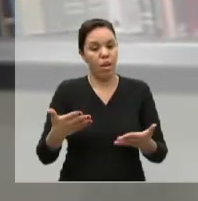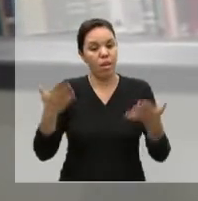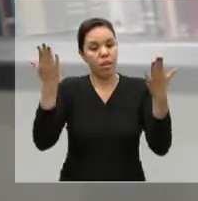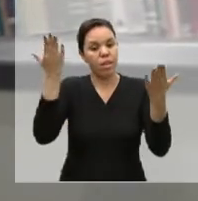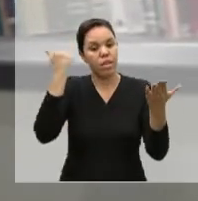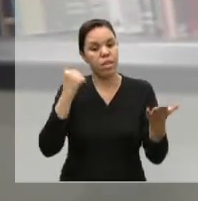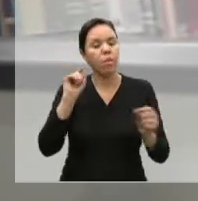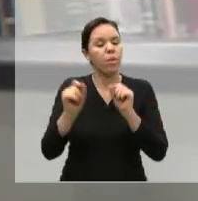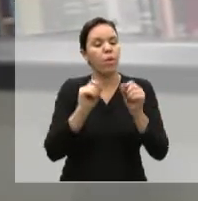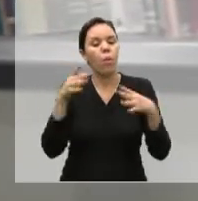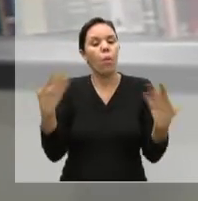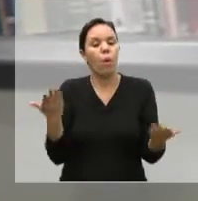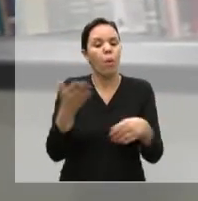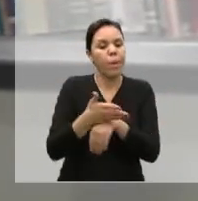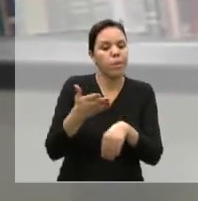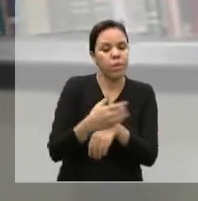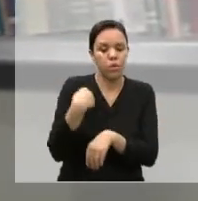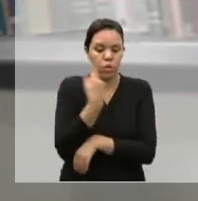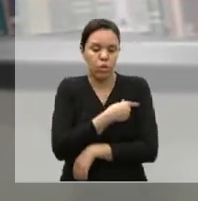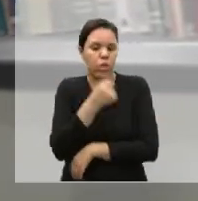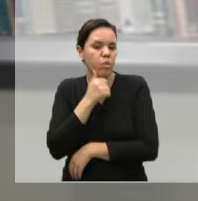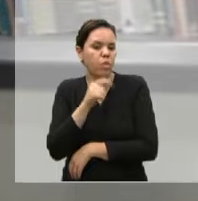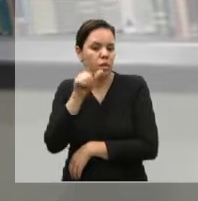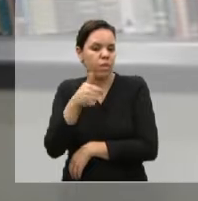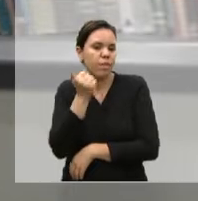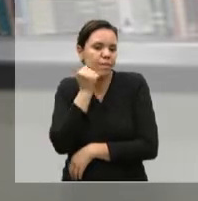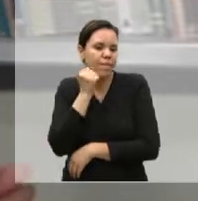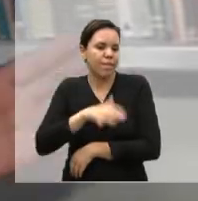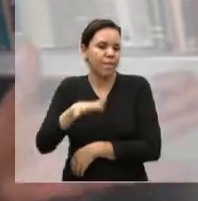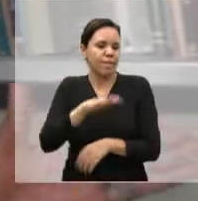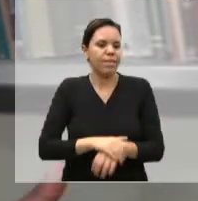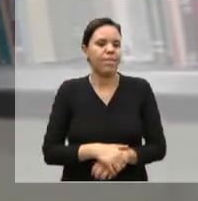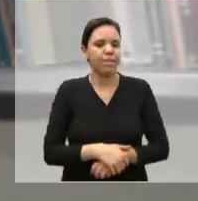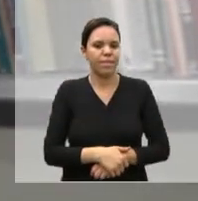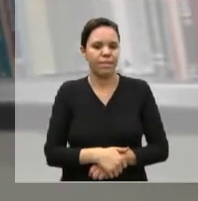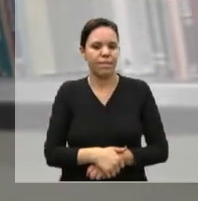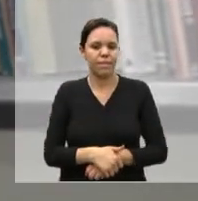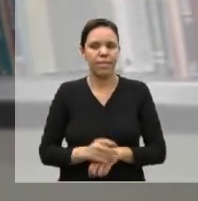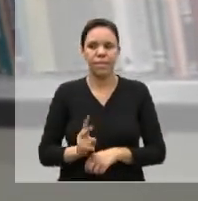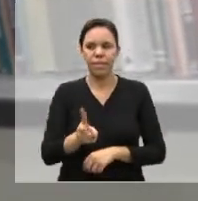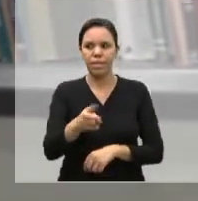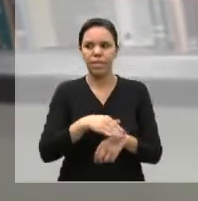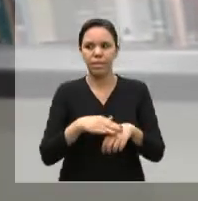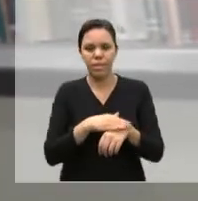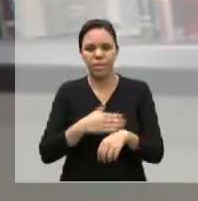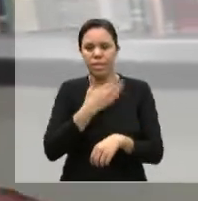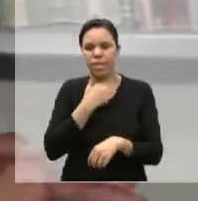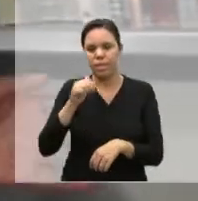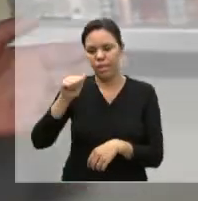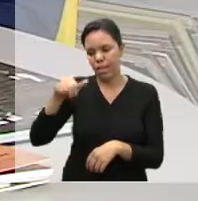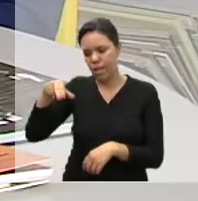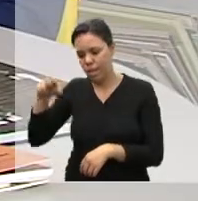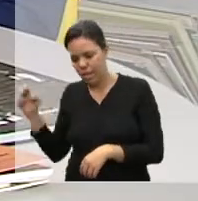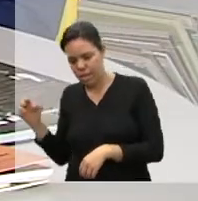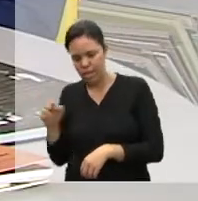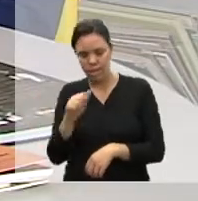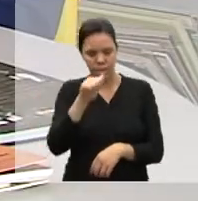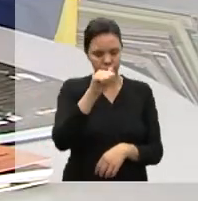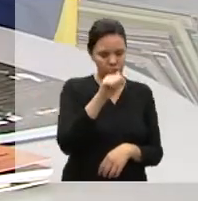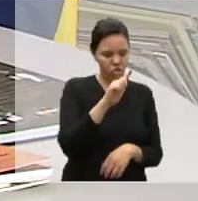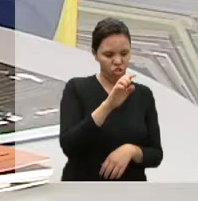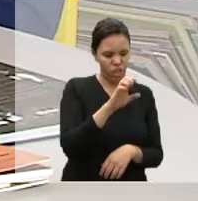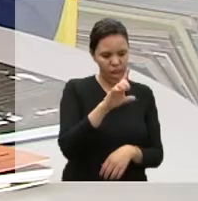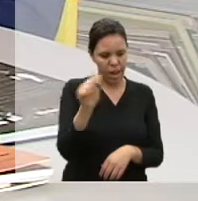quer saber qual é a participação de nós mulheres na ciência. Vou continuar conversando aqui com a Anne e com a Angélica. Anne, vou começar